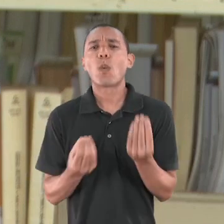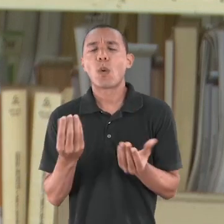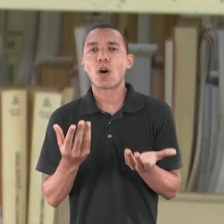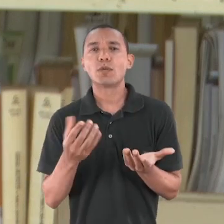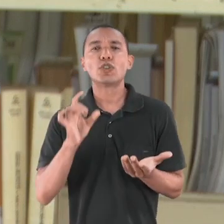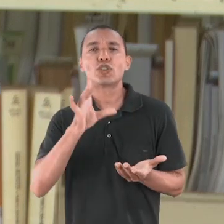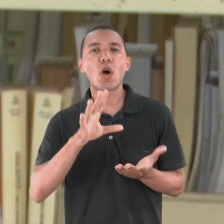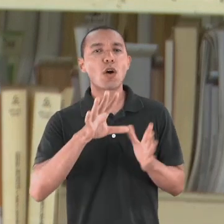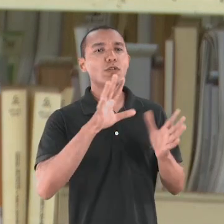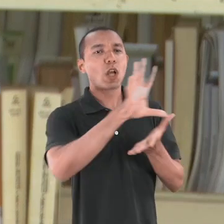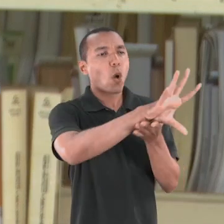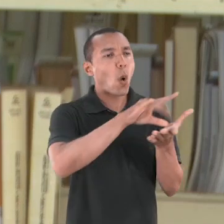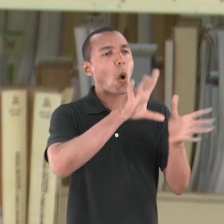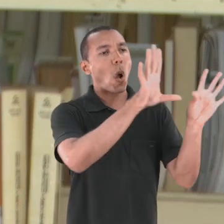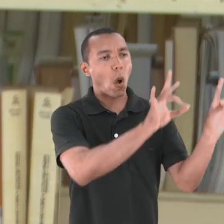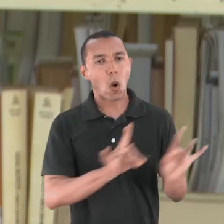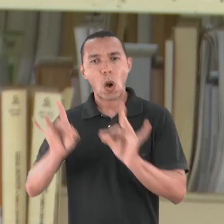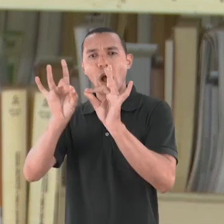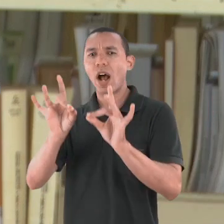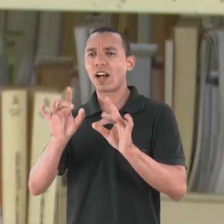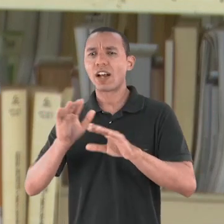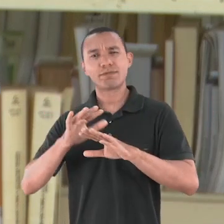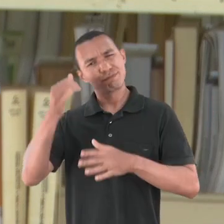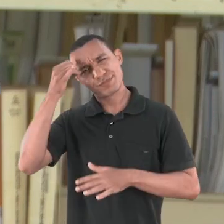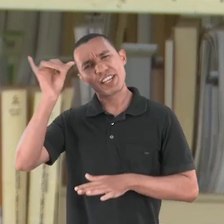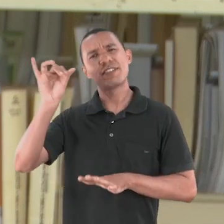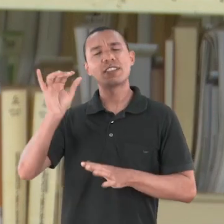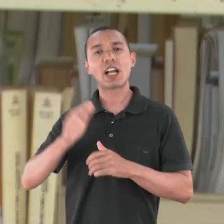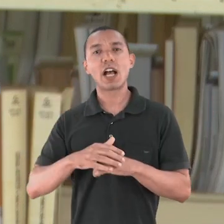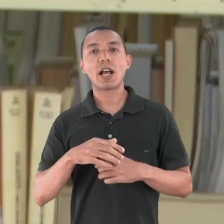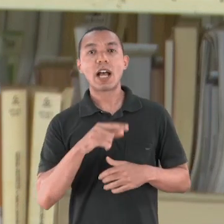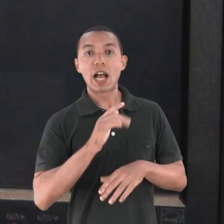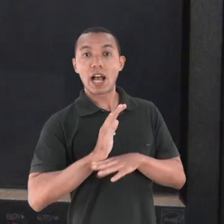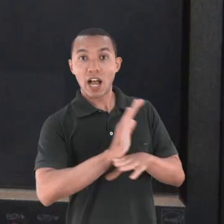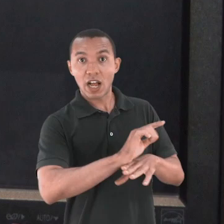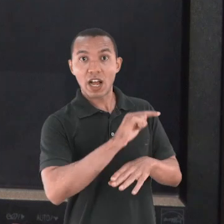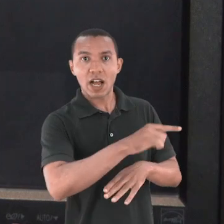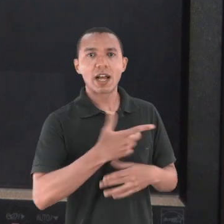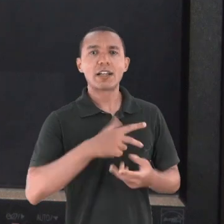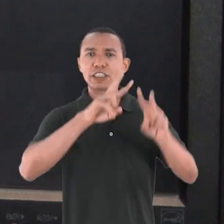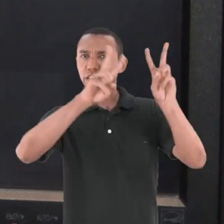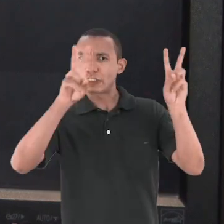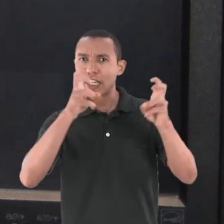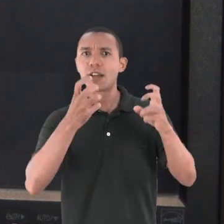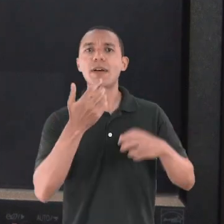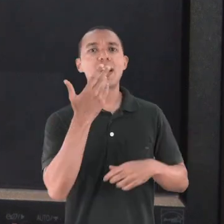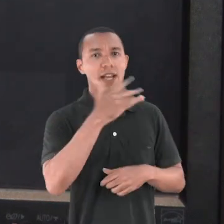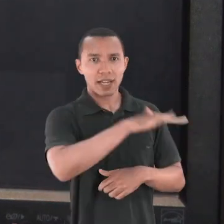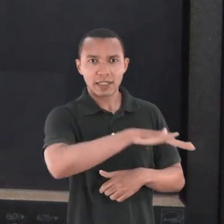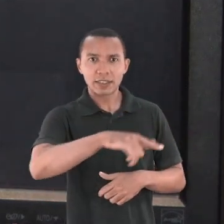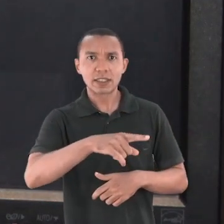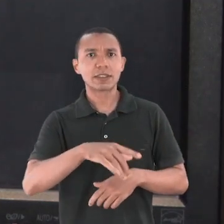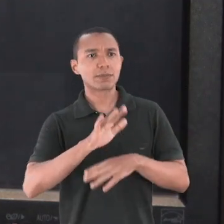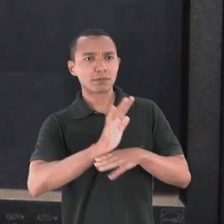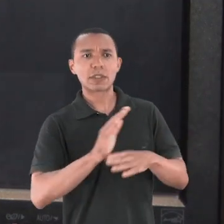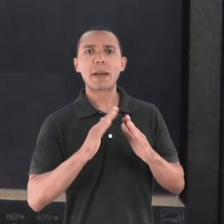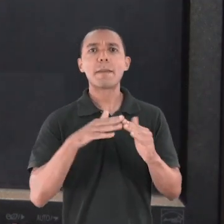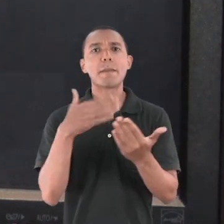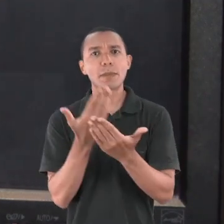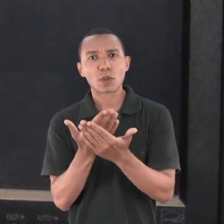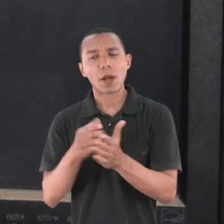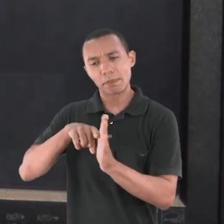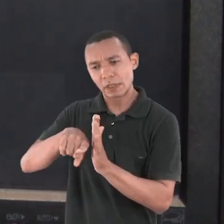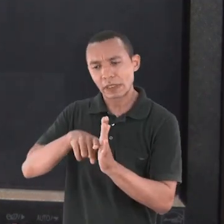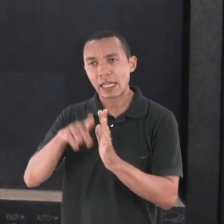Sair um pouco daquele copiar e colar e trazer para as crianças esse assunto, essa temática da